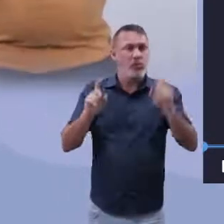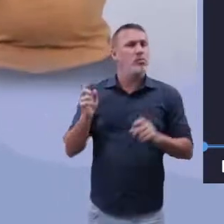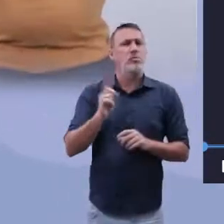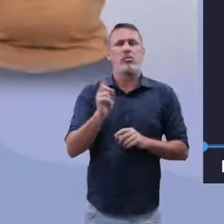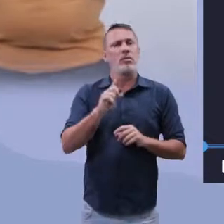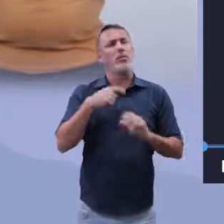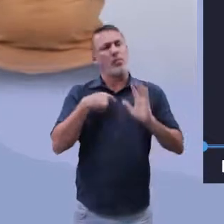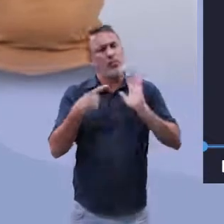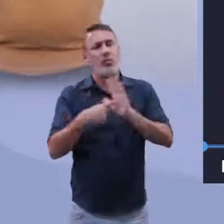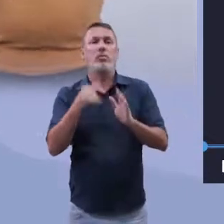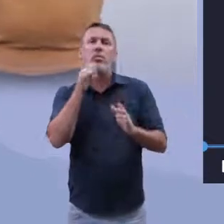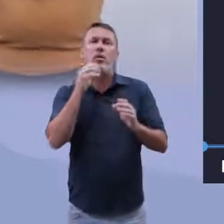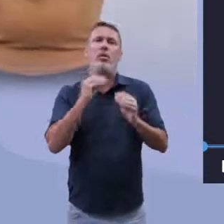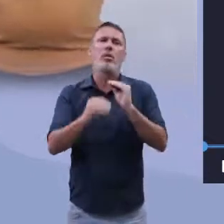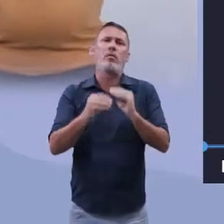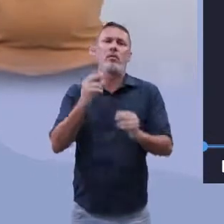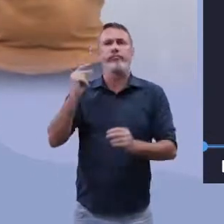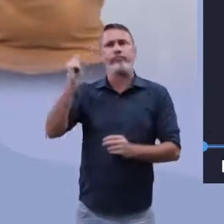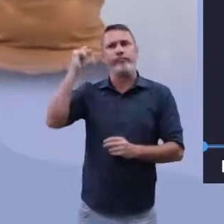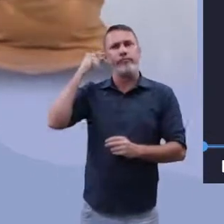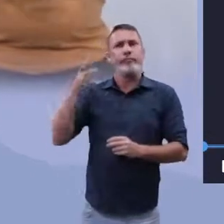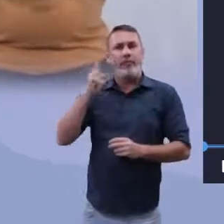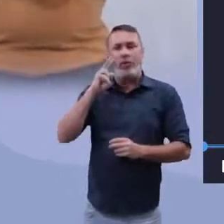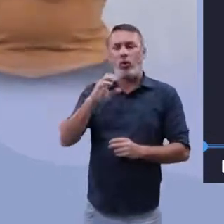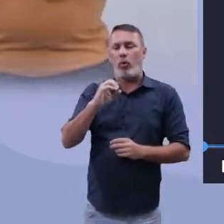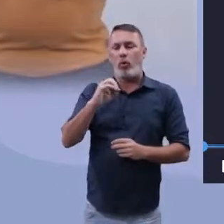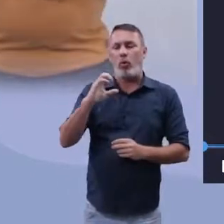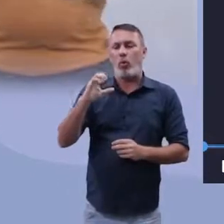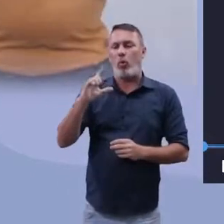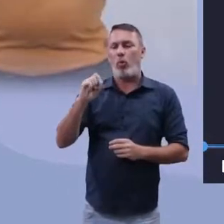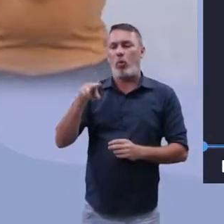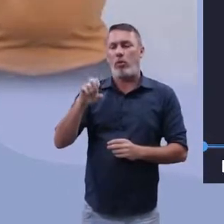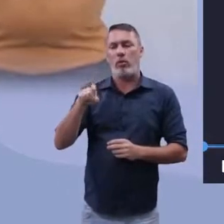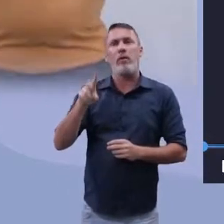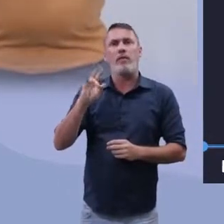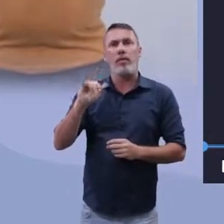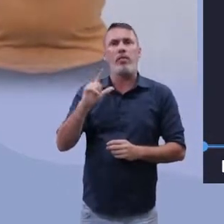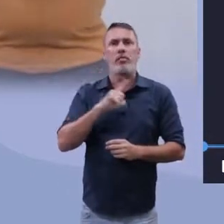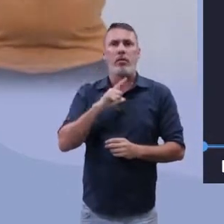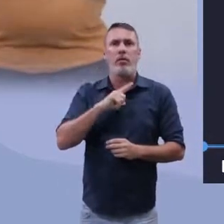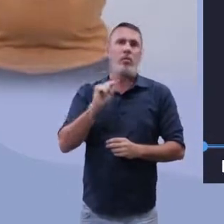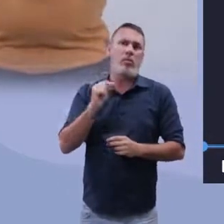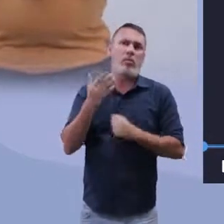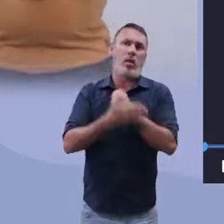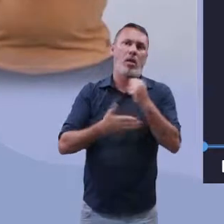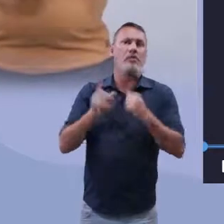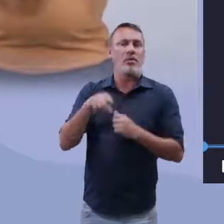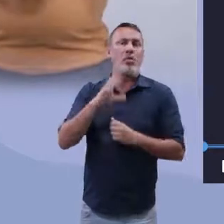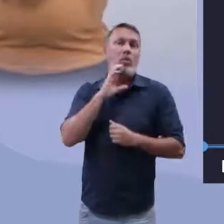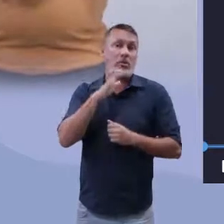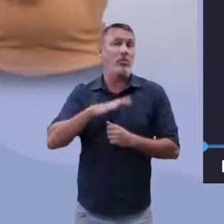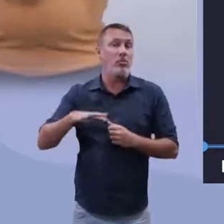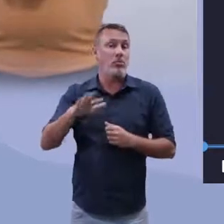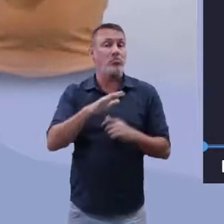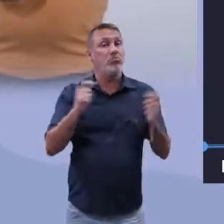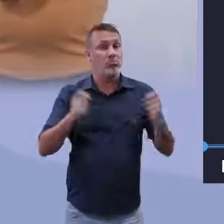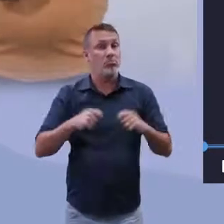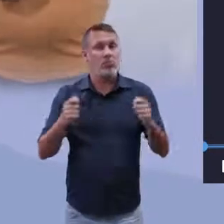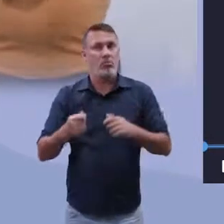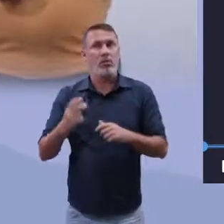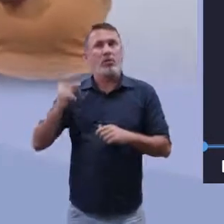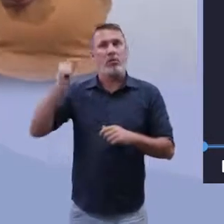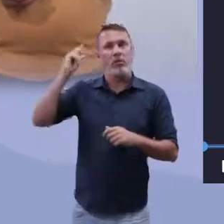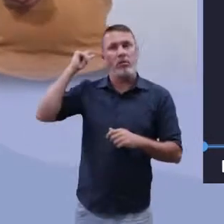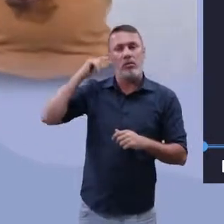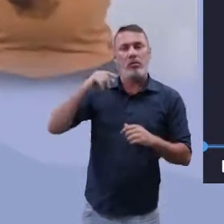mas mostrei como que uma novela muito antiga chamada O Clone pode servir como base na área do conhecimento. Ou